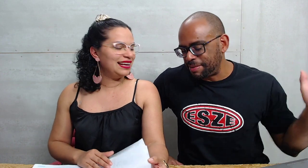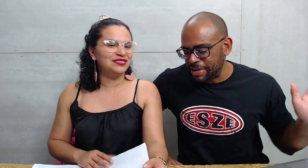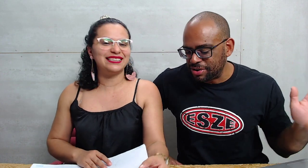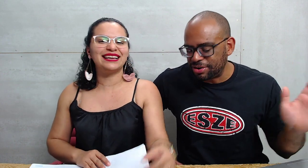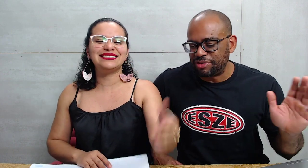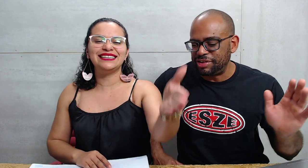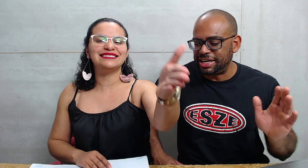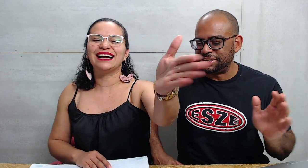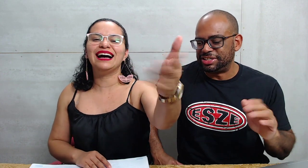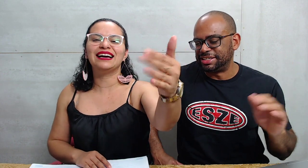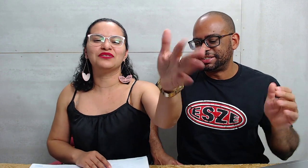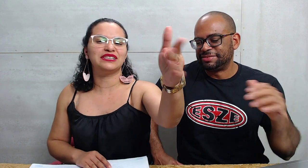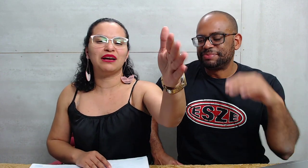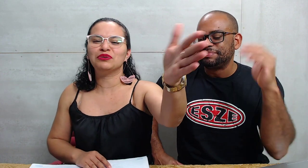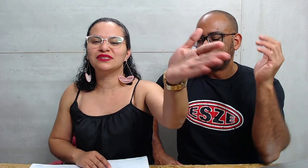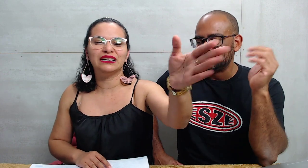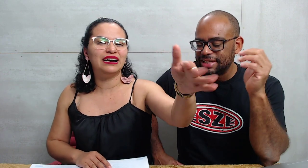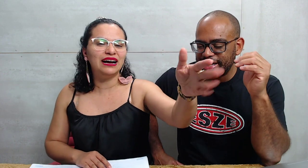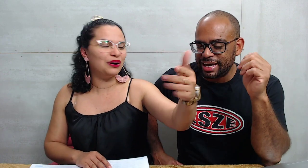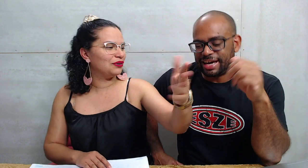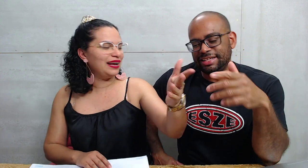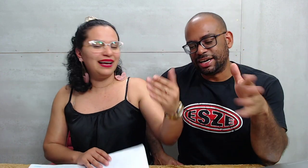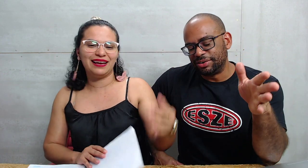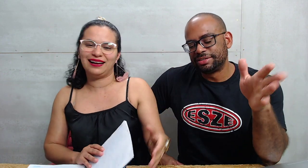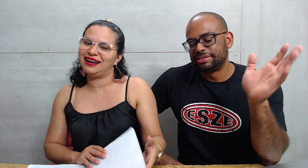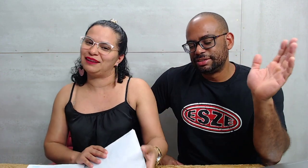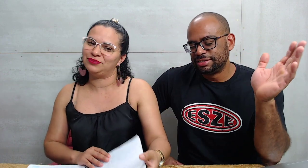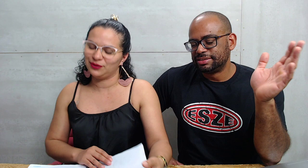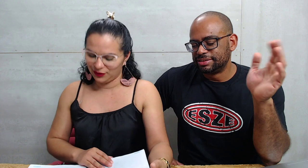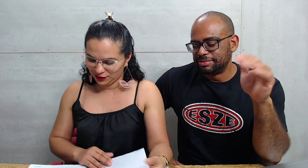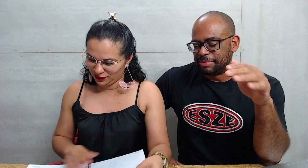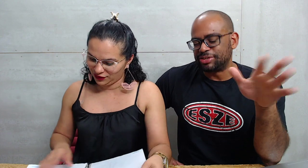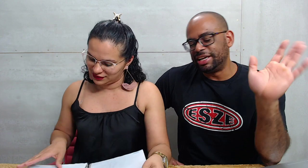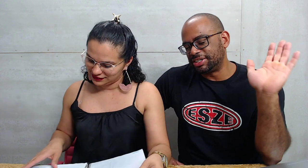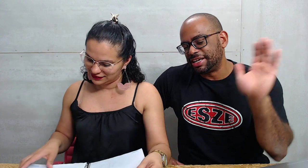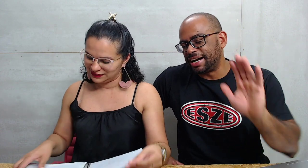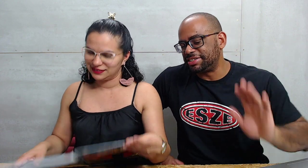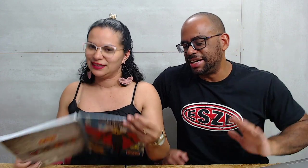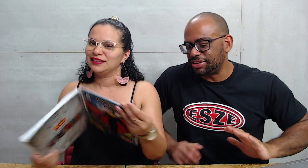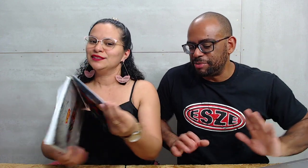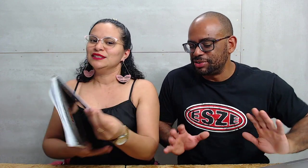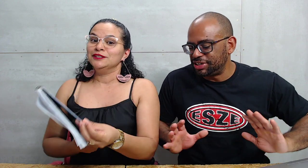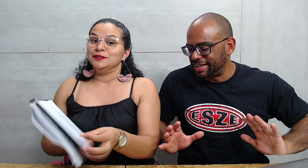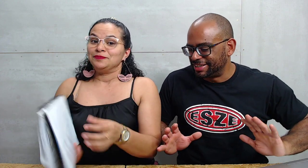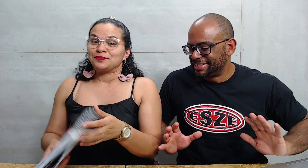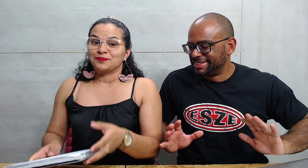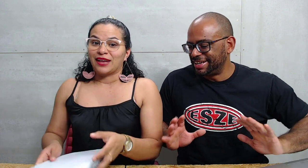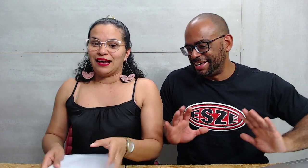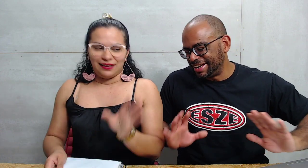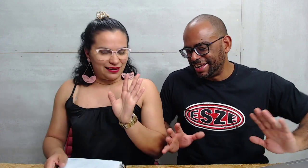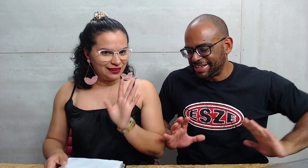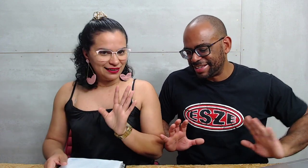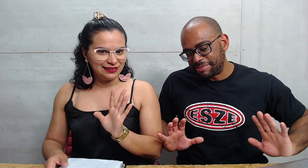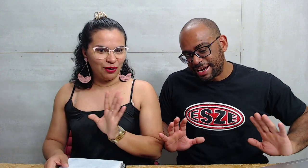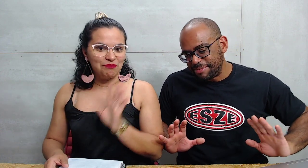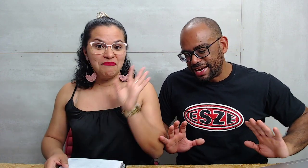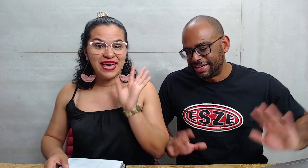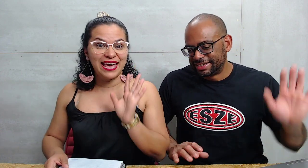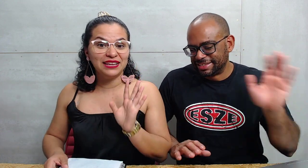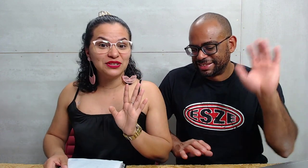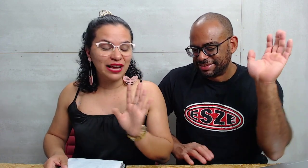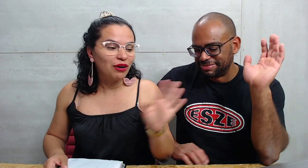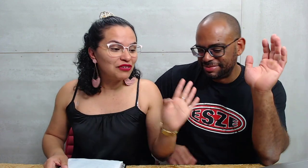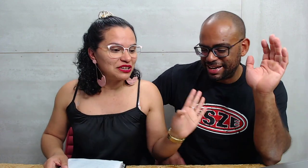Como é que você pegou o convite? Você que é sedentário, você que é bundão. Então. Mas o Alexandre Garcia tem uma bundinha. Ele trabalha